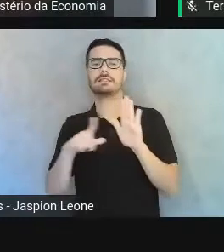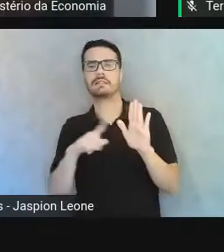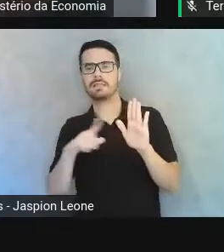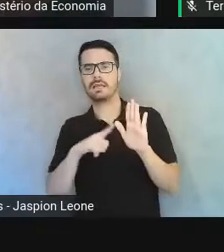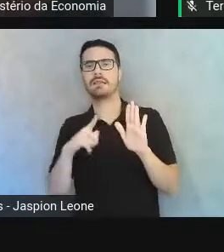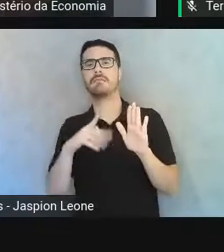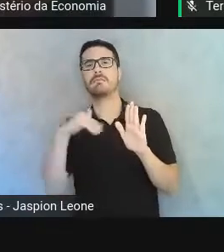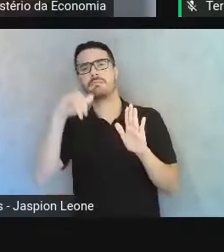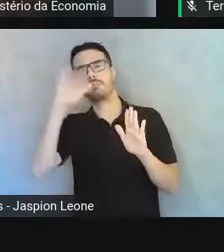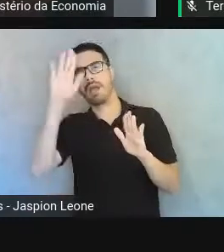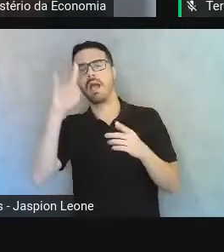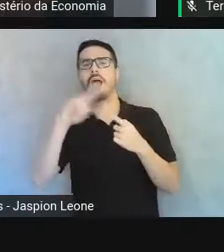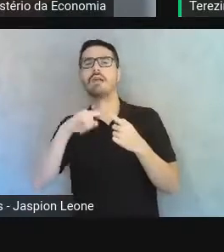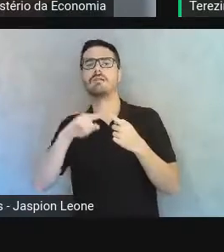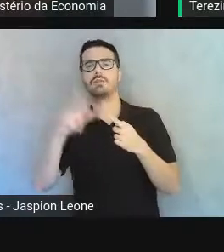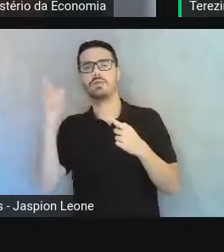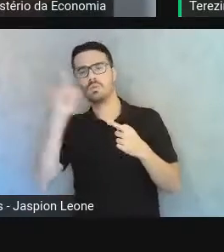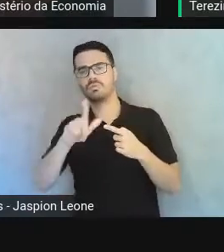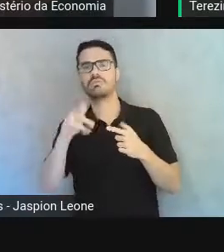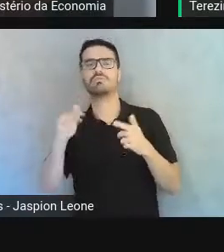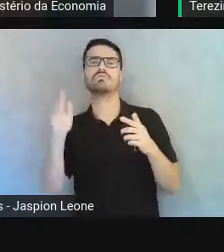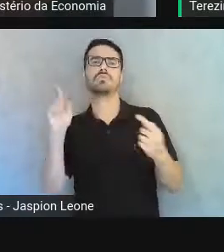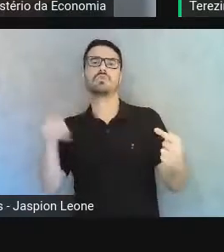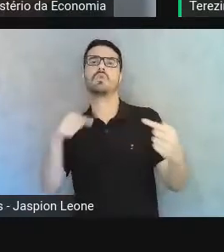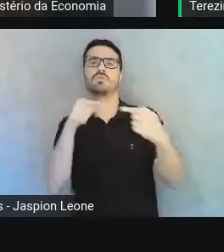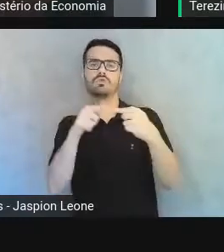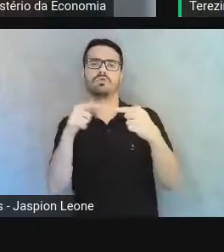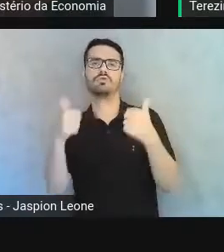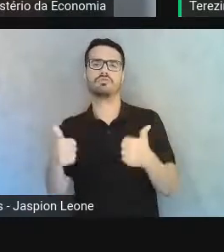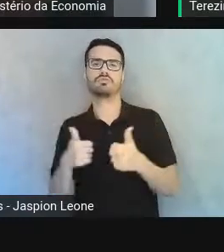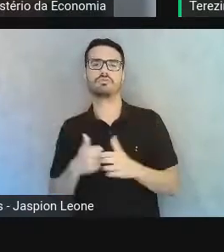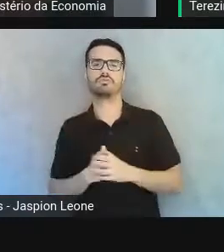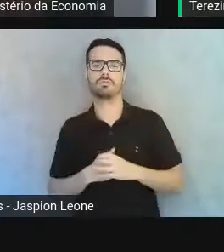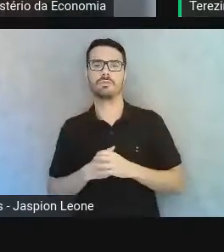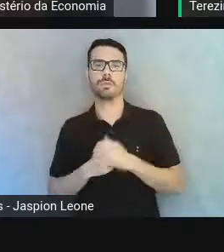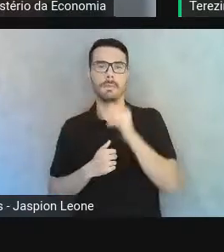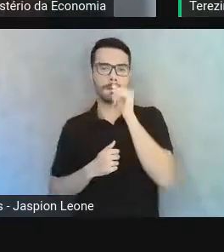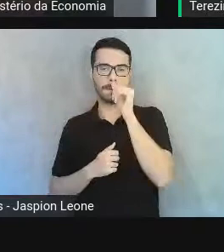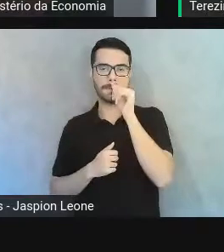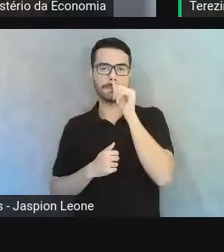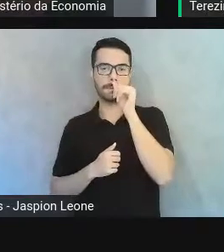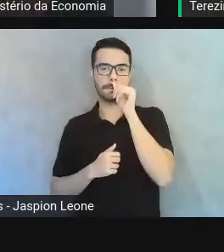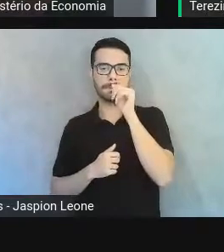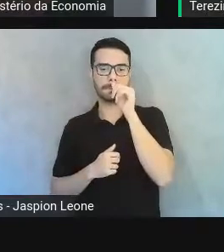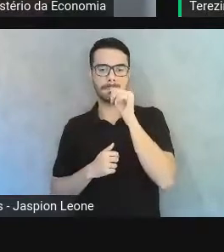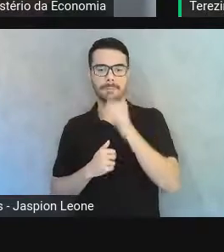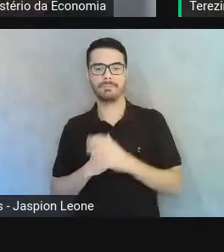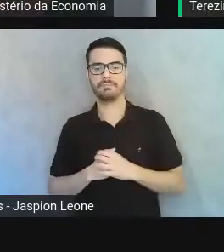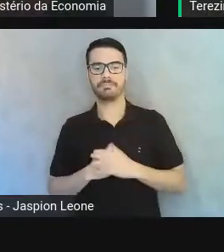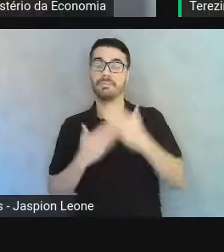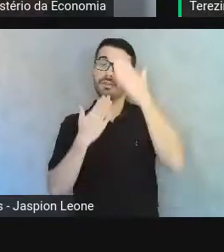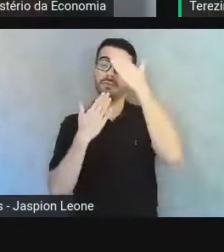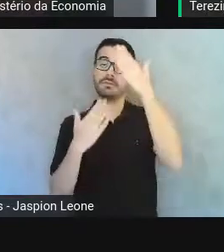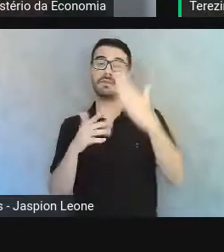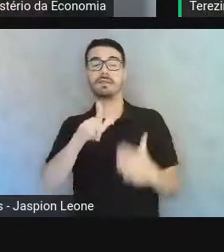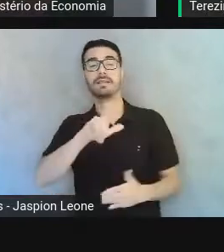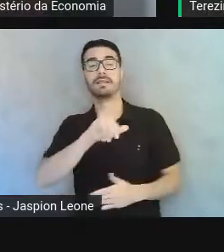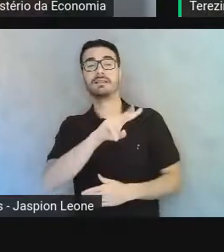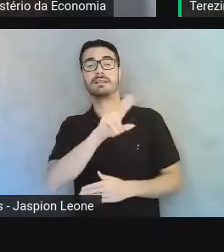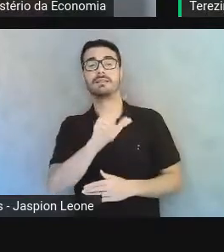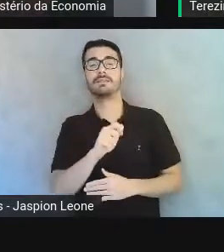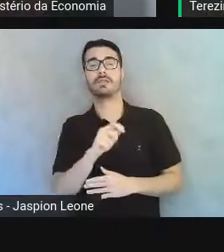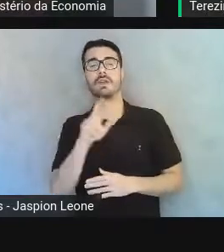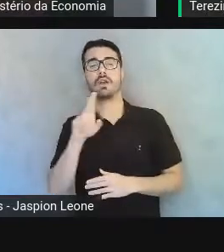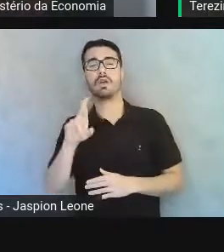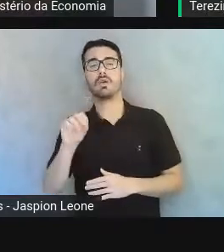mais efetivas. Obrigada, Nívia. Vocês,